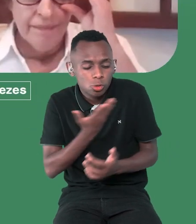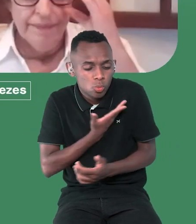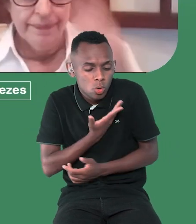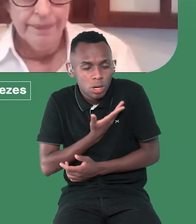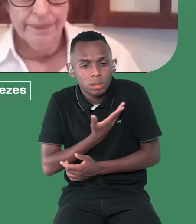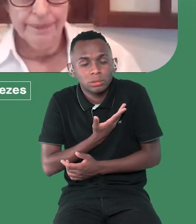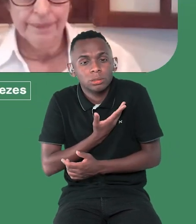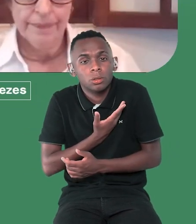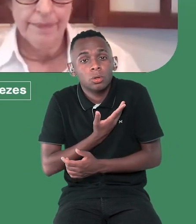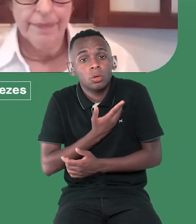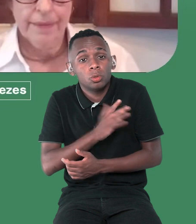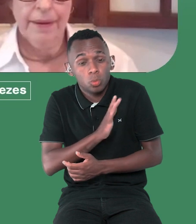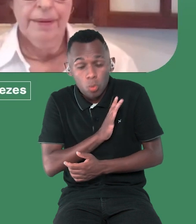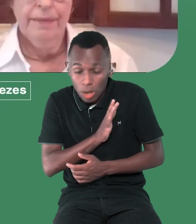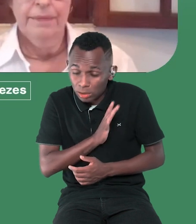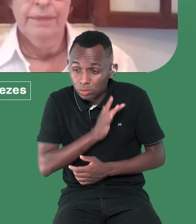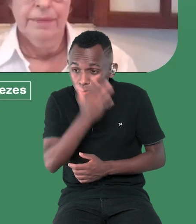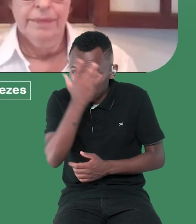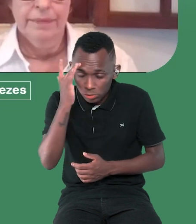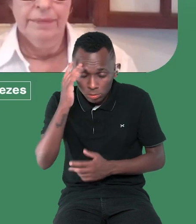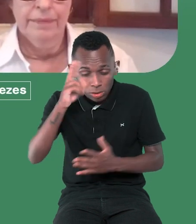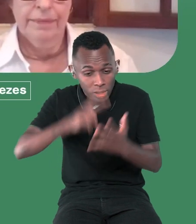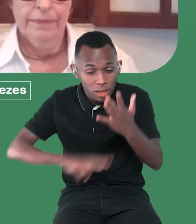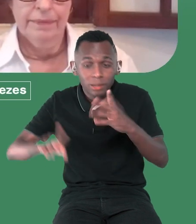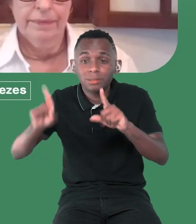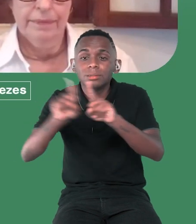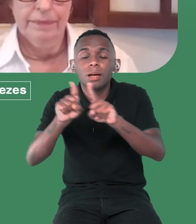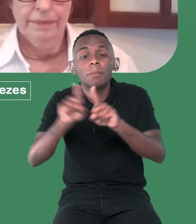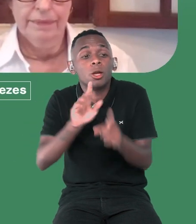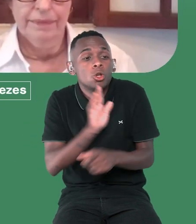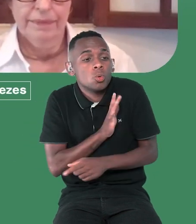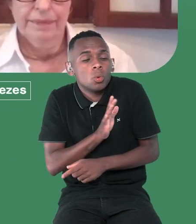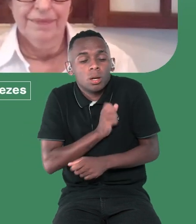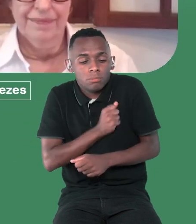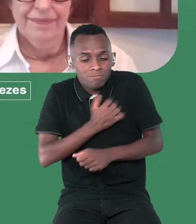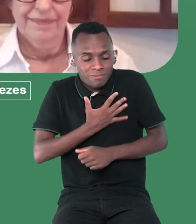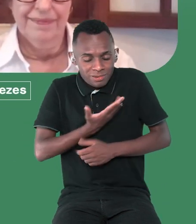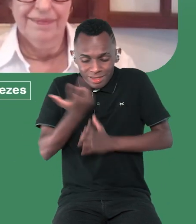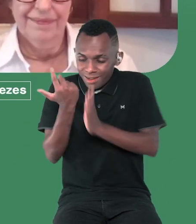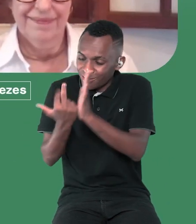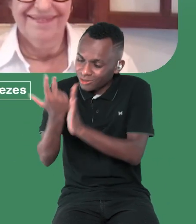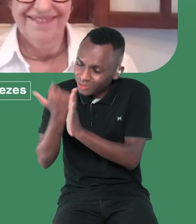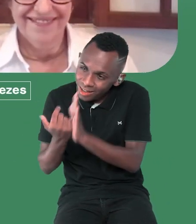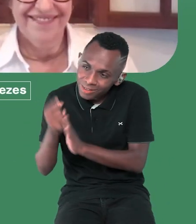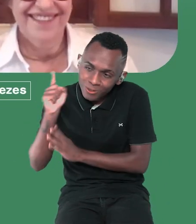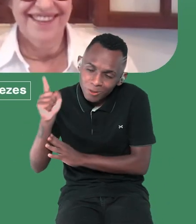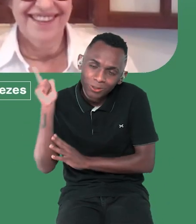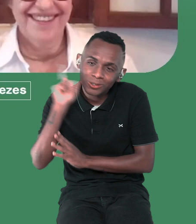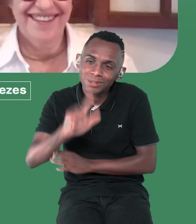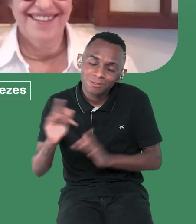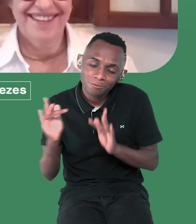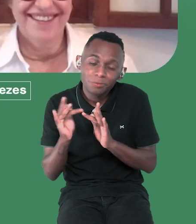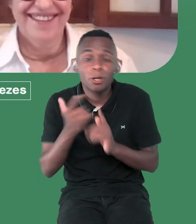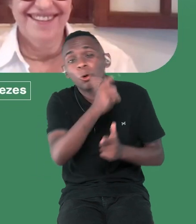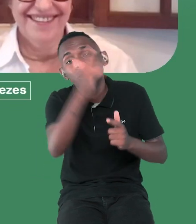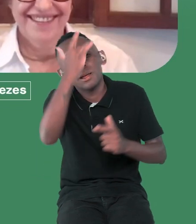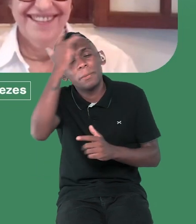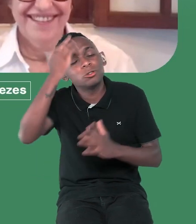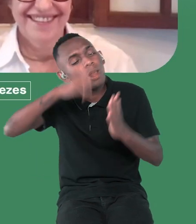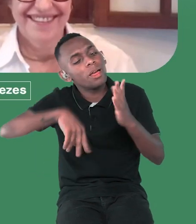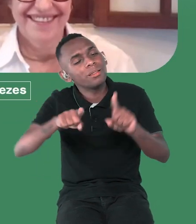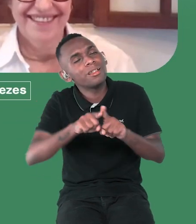antes ler, ver milhões de coisas. Depois tem meu período de contemplação, que aí eu não faço